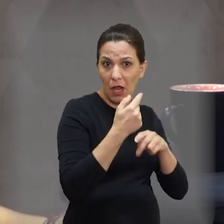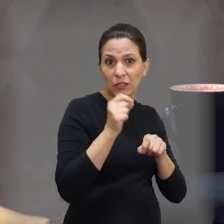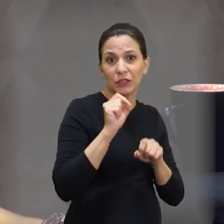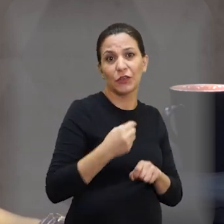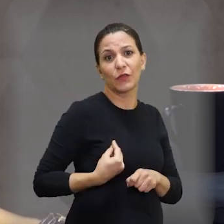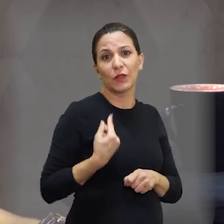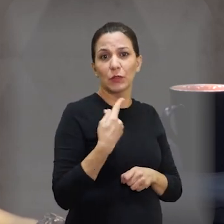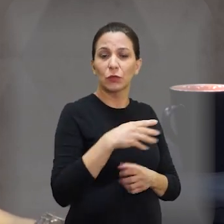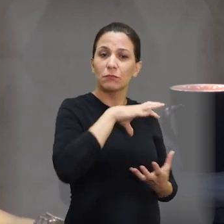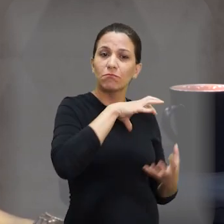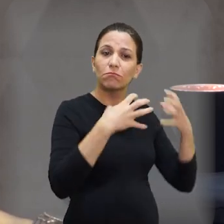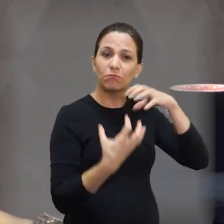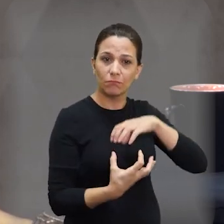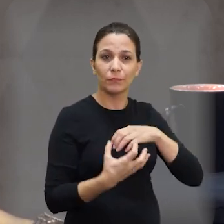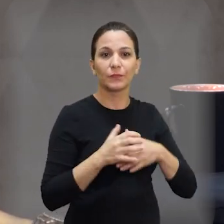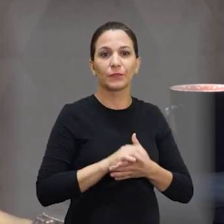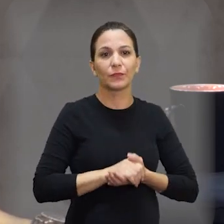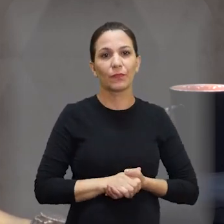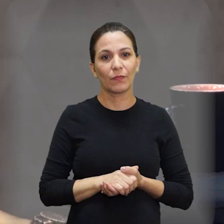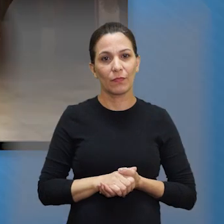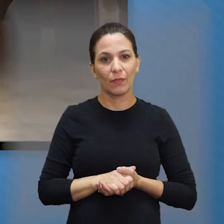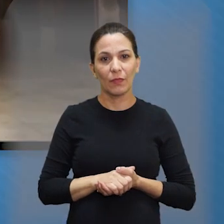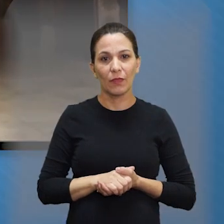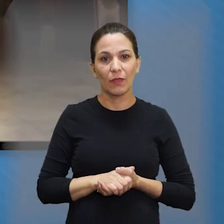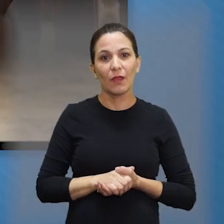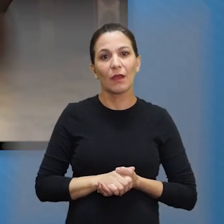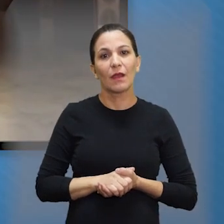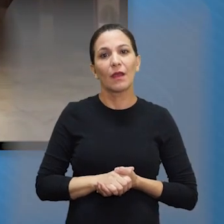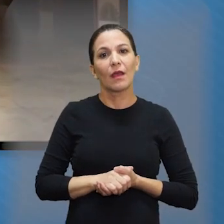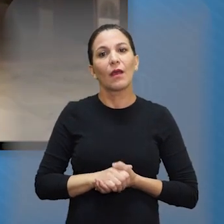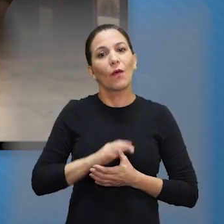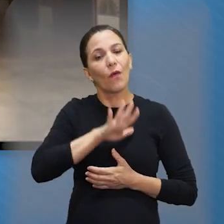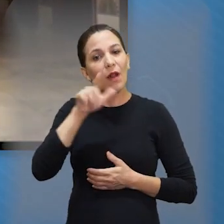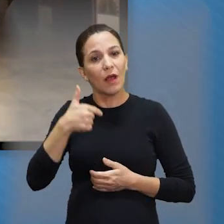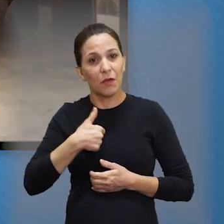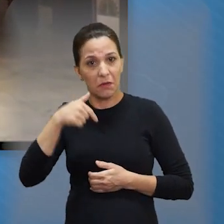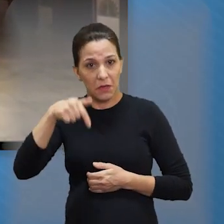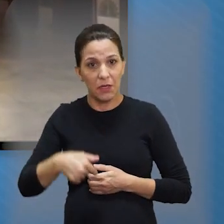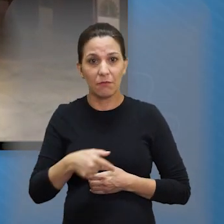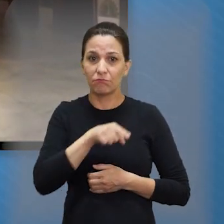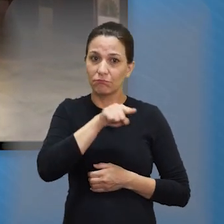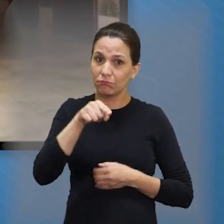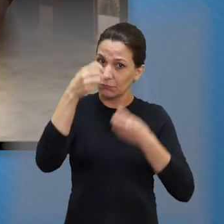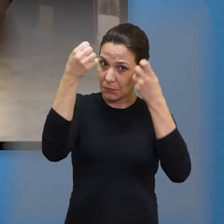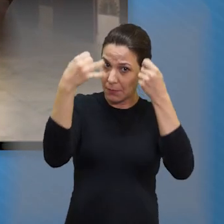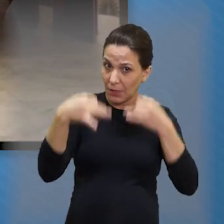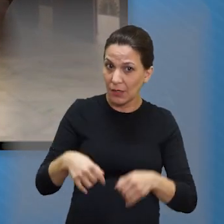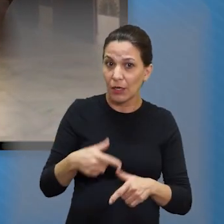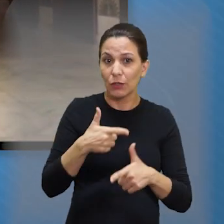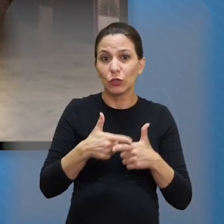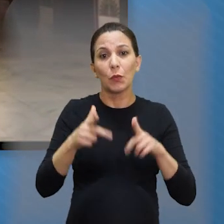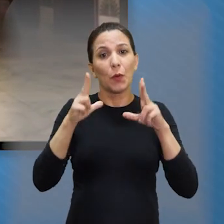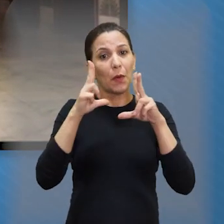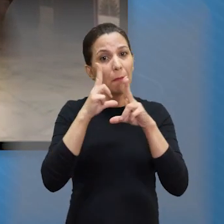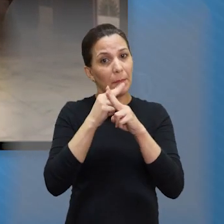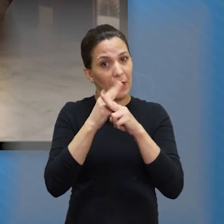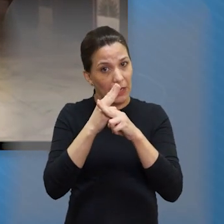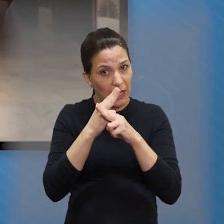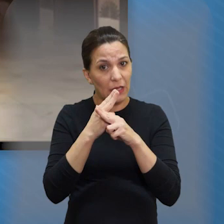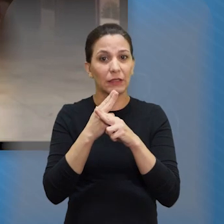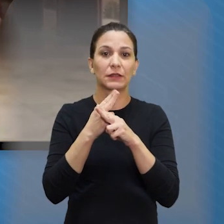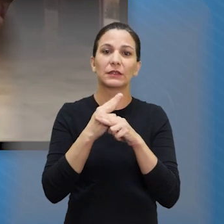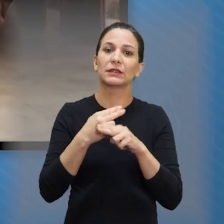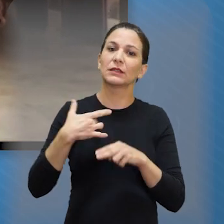há algum tempo e vai contar pra gente como que está sendo. Olá, eu vim aqui para falar um pouquinho sobre os benefícios do Pilates na minha